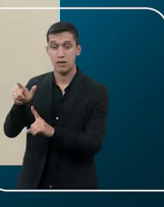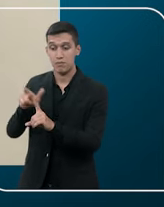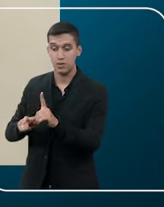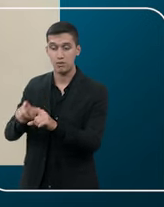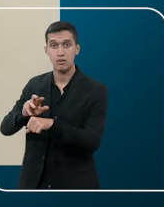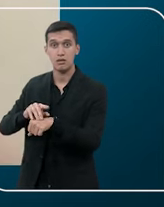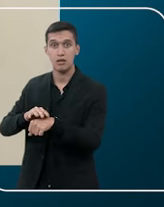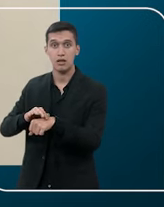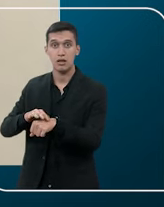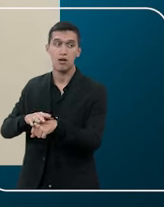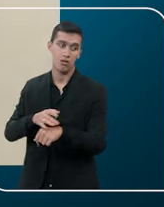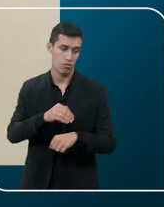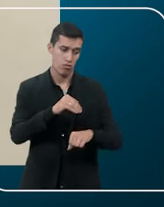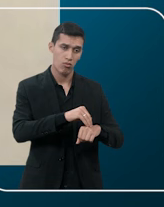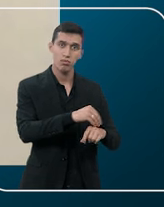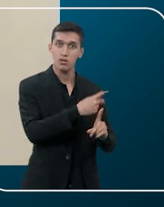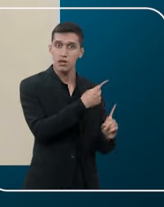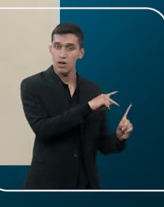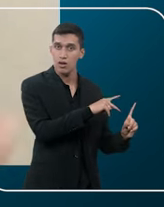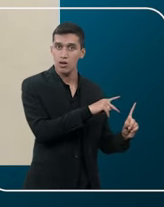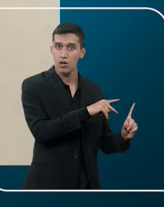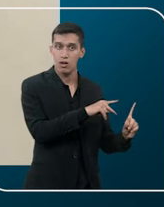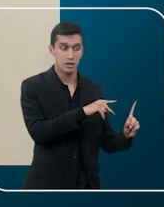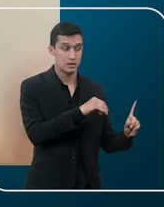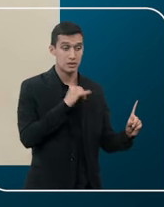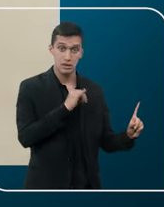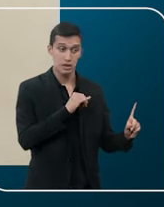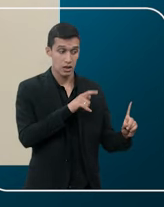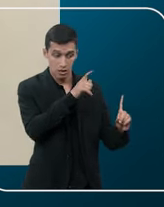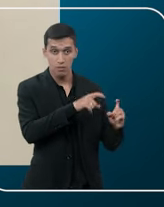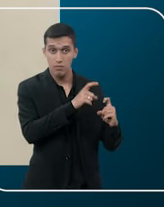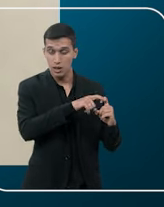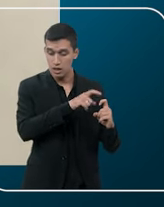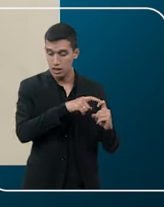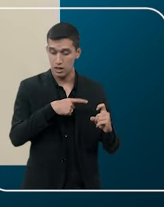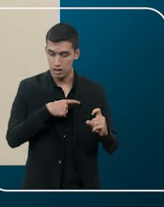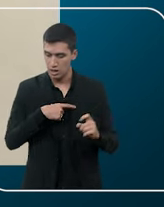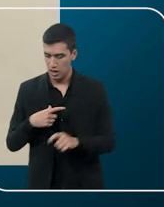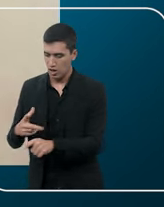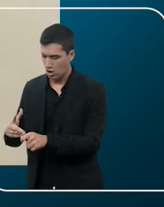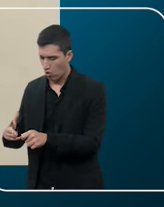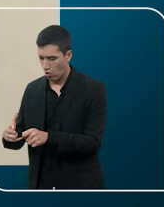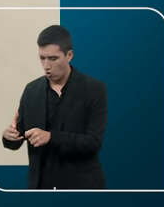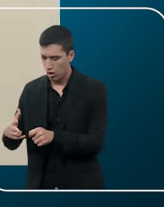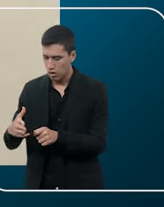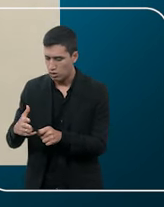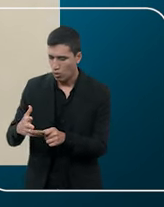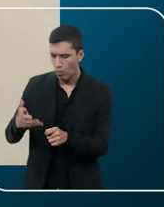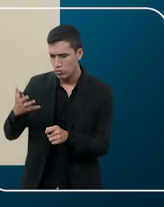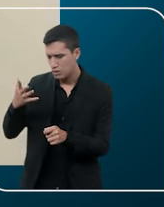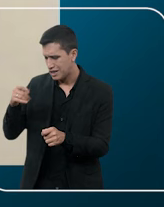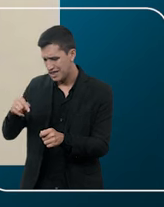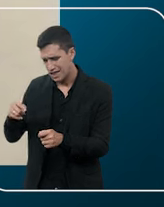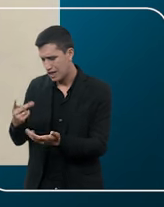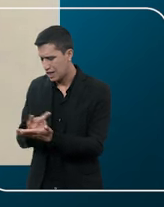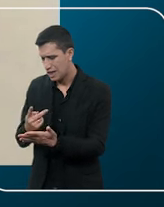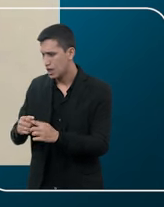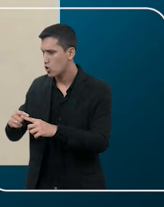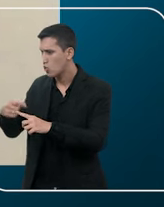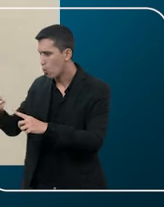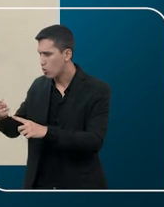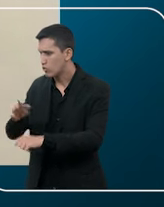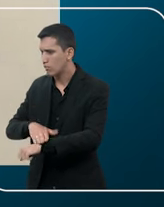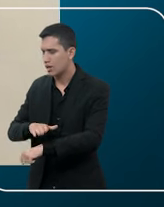médico. Se ele perfura ou se ele realiza a cirurgia em um membro equivocado, se confundindo,